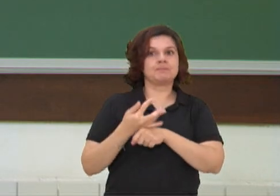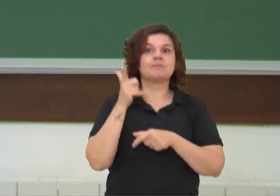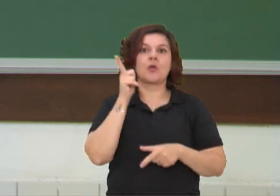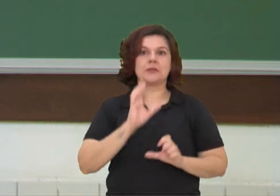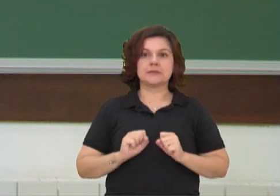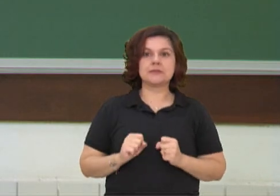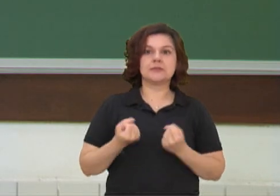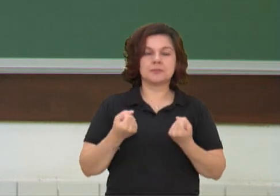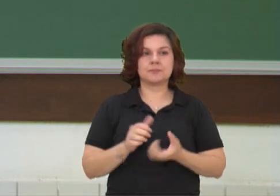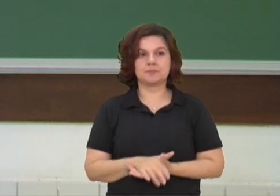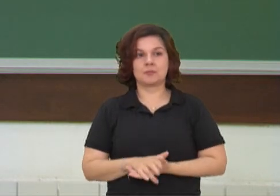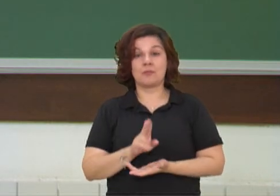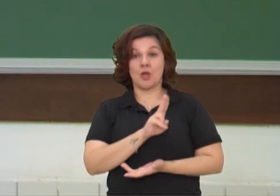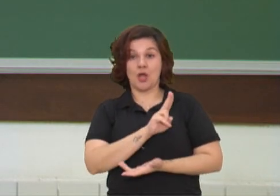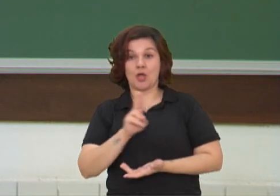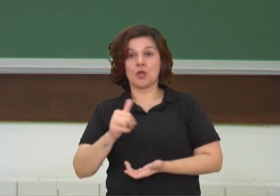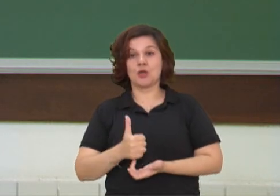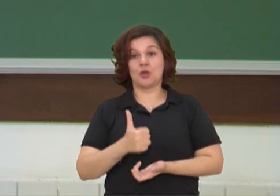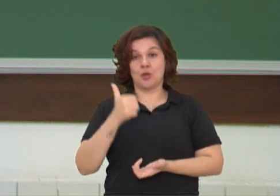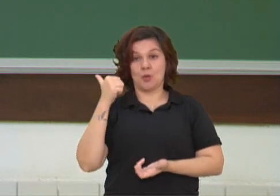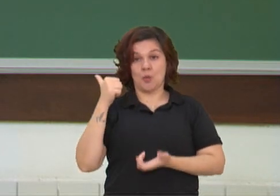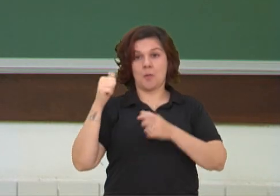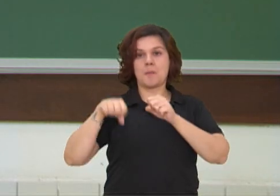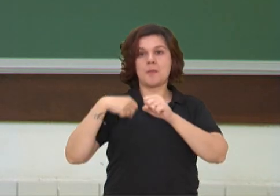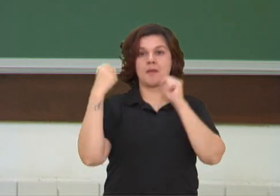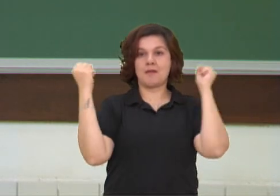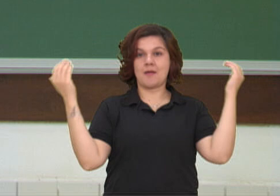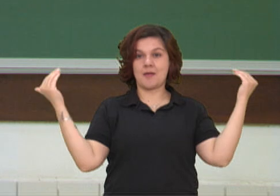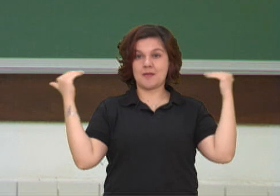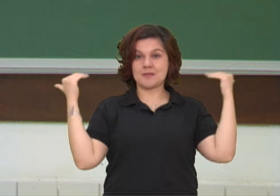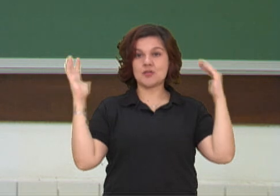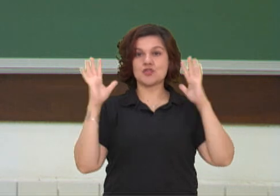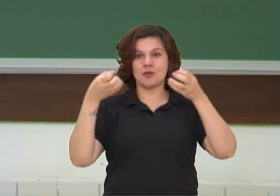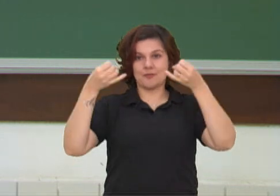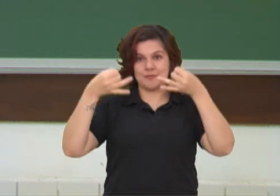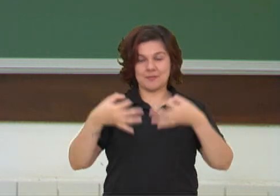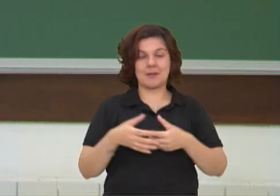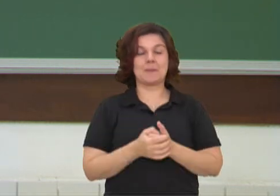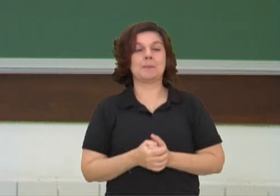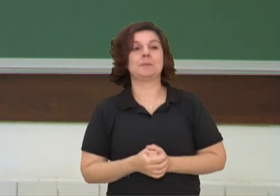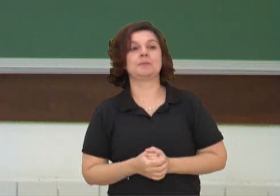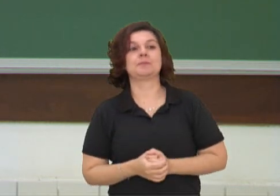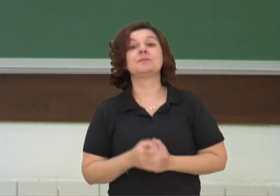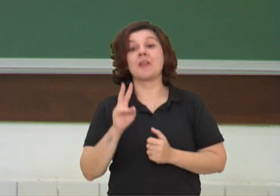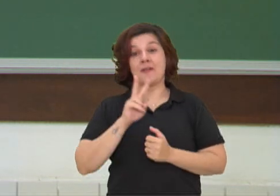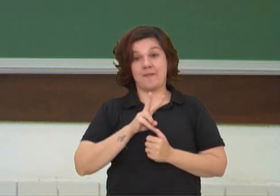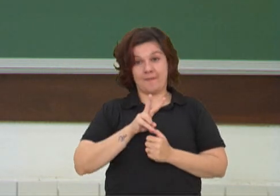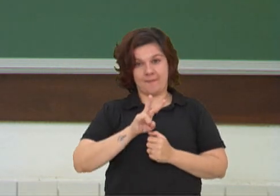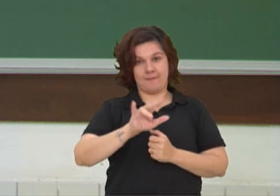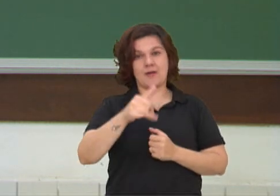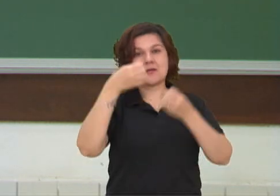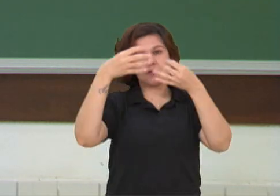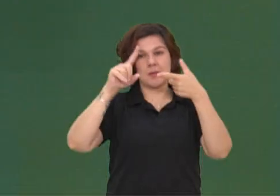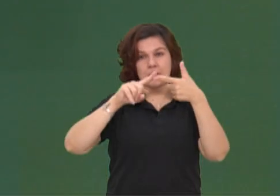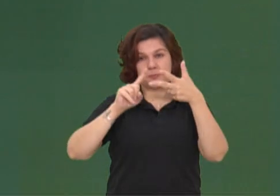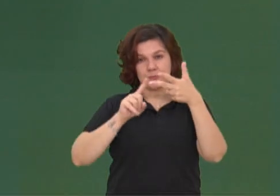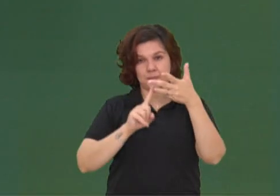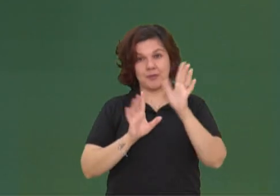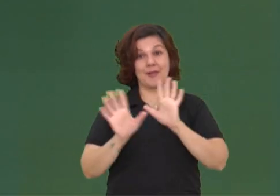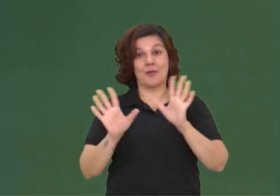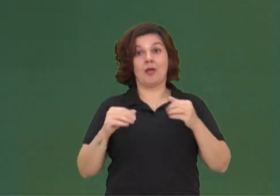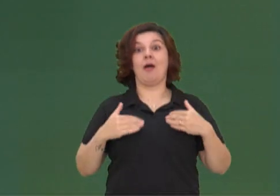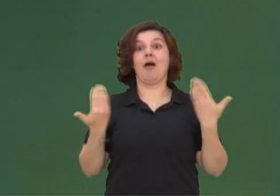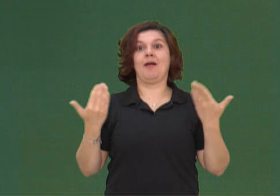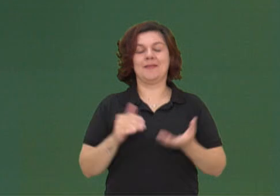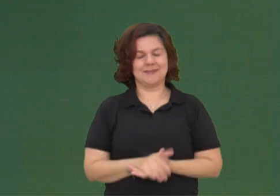certo? O nome desse tipo de exercício, ele tem um nome, vocês já vão ver aí um pouquinho mais para frente, a gente vai falar dele ali em detalhes, não quero estragar a